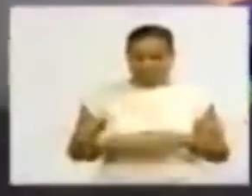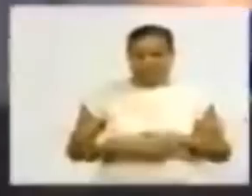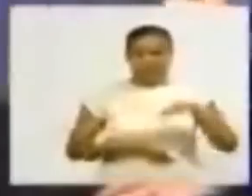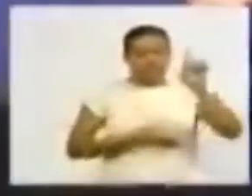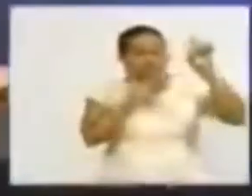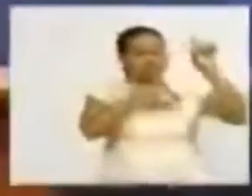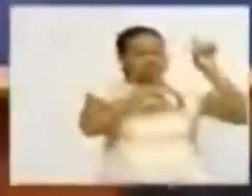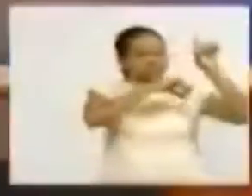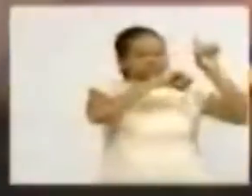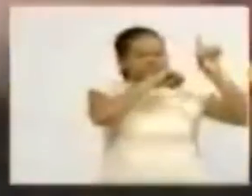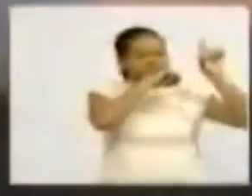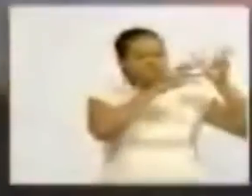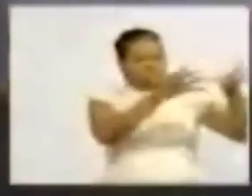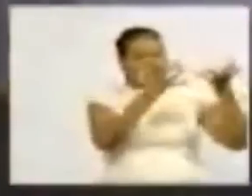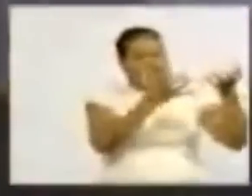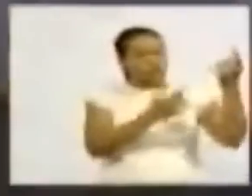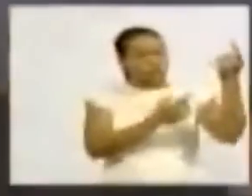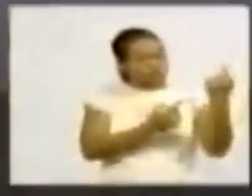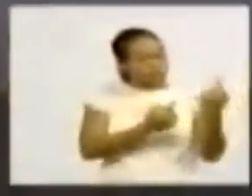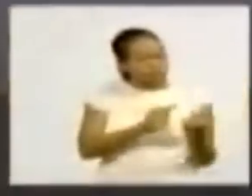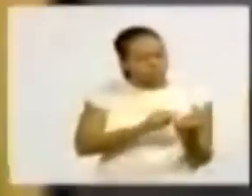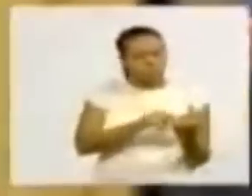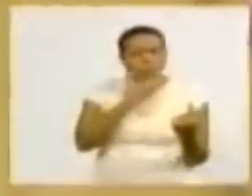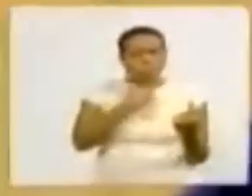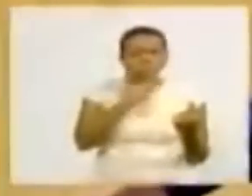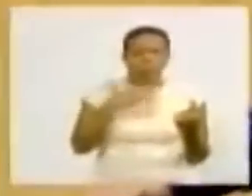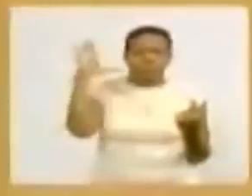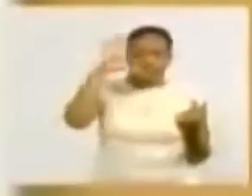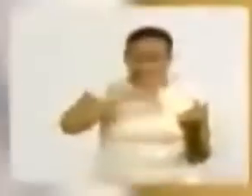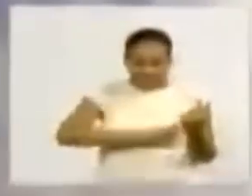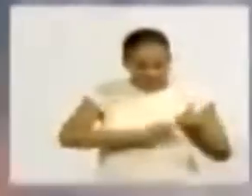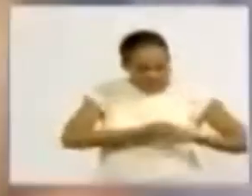Por isso o Pai fez questão de nos enviar um homem que ama.